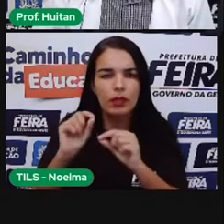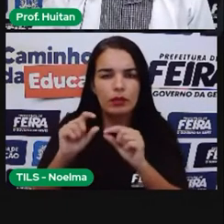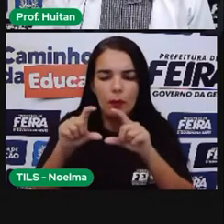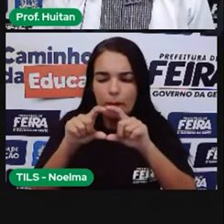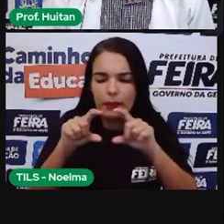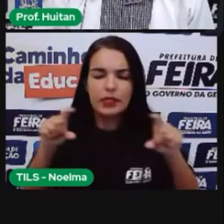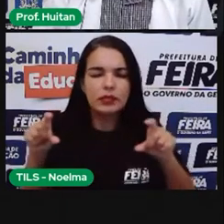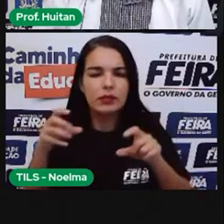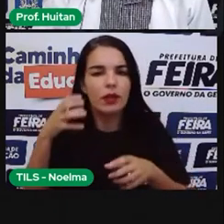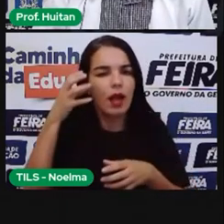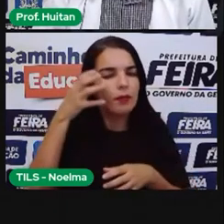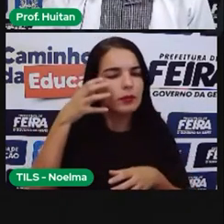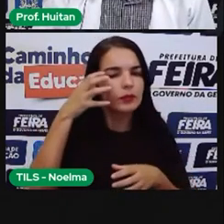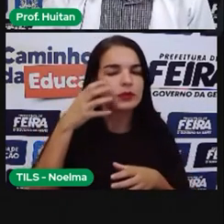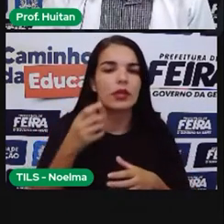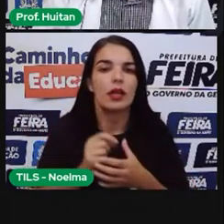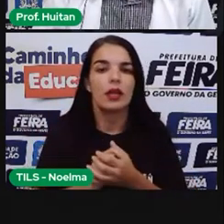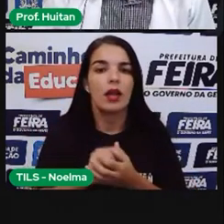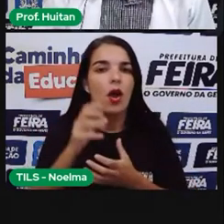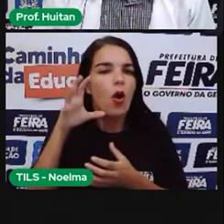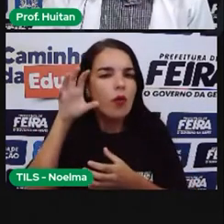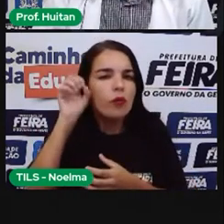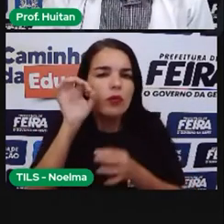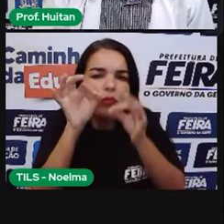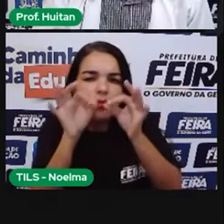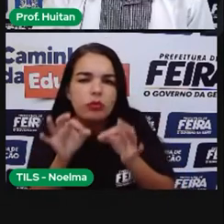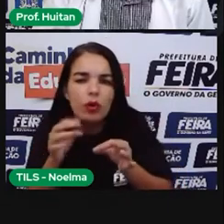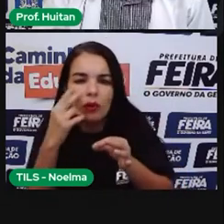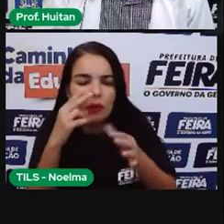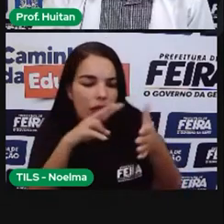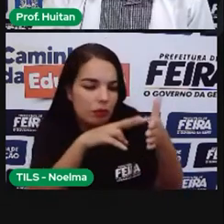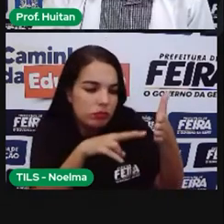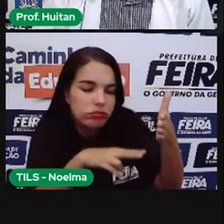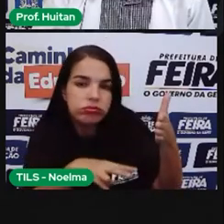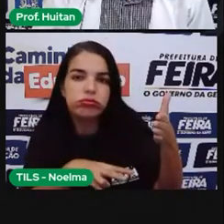De música, ouviram direitinho?